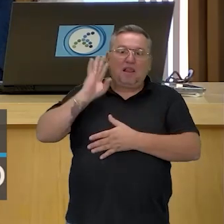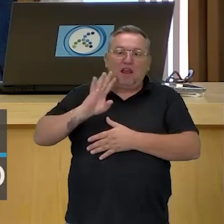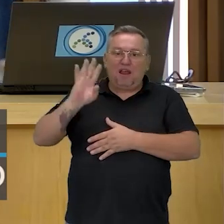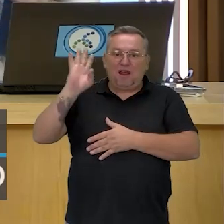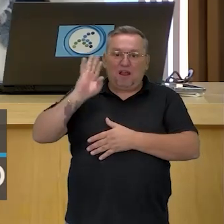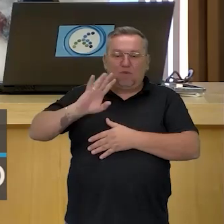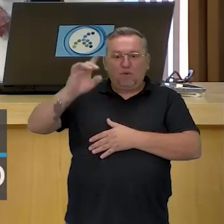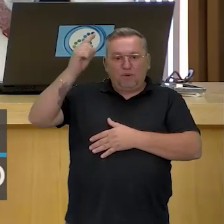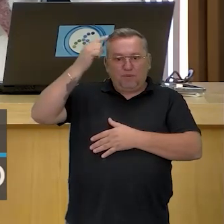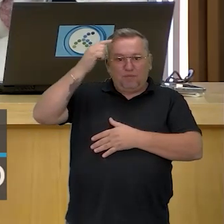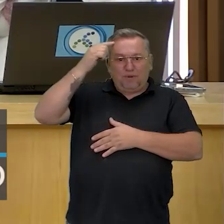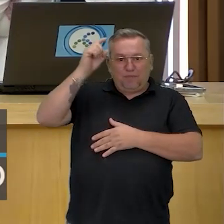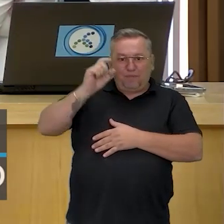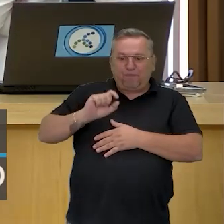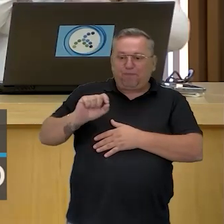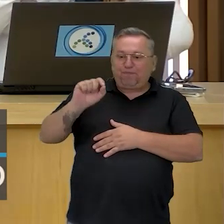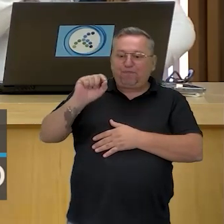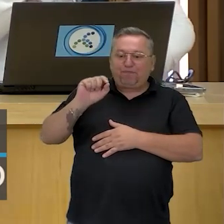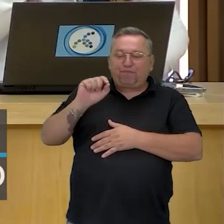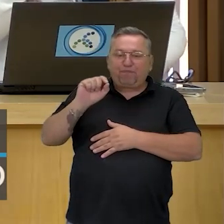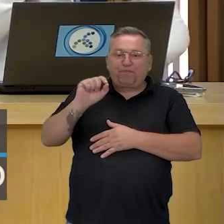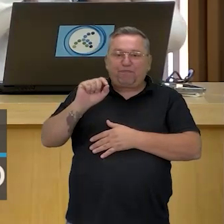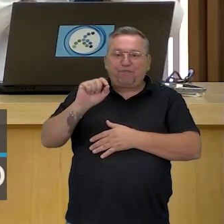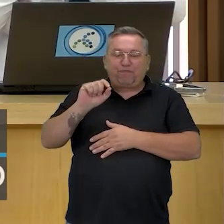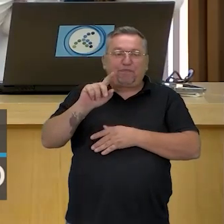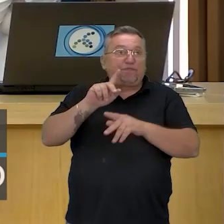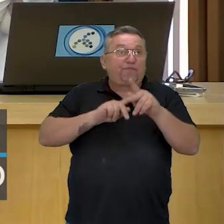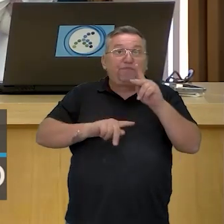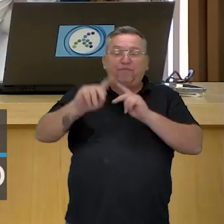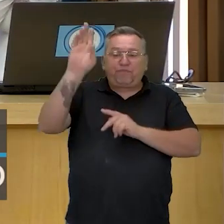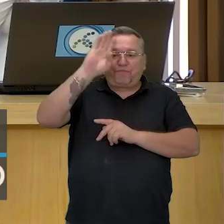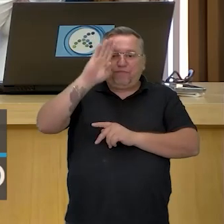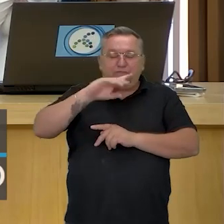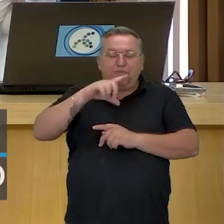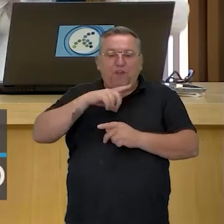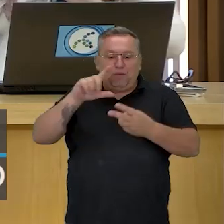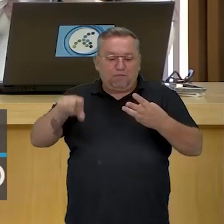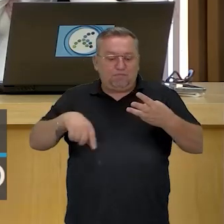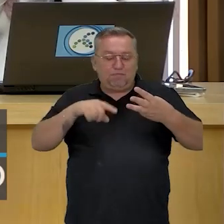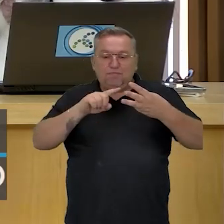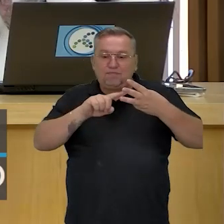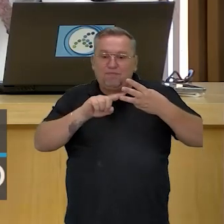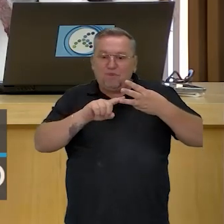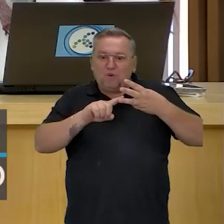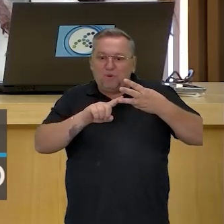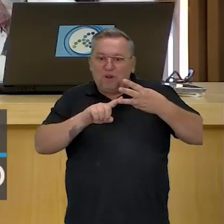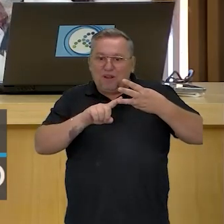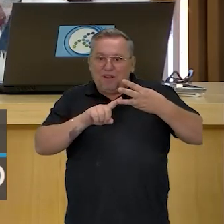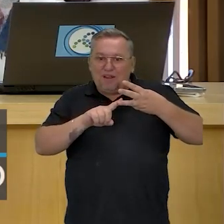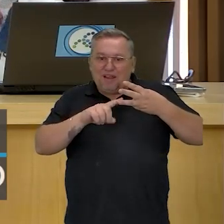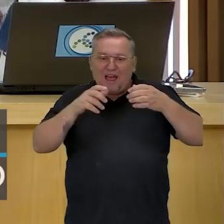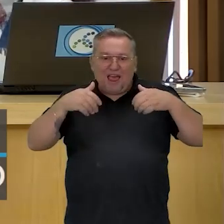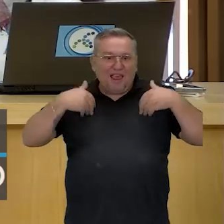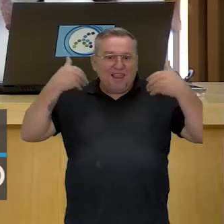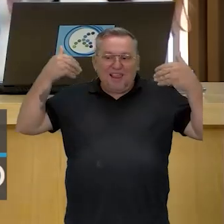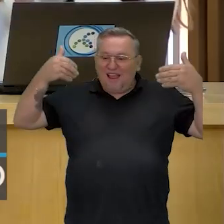se pensar seria o povo brasileiro que é tido aí internacionalmente como um povo